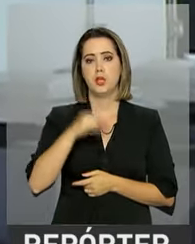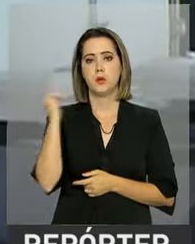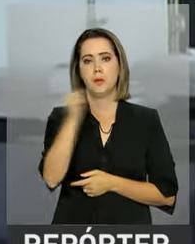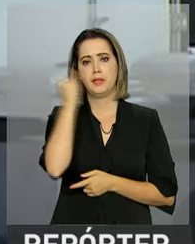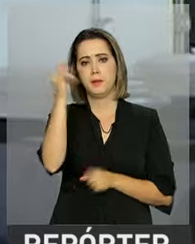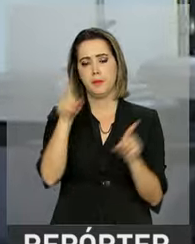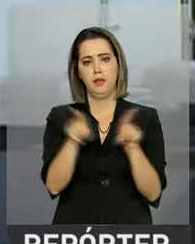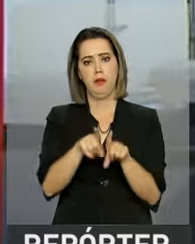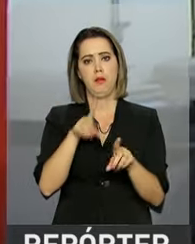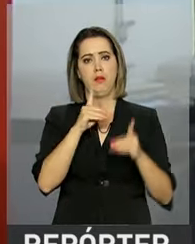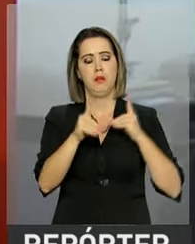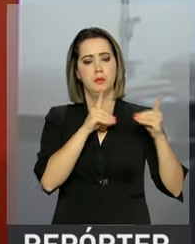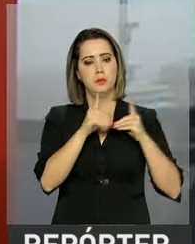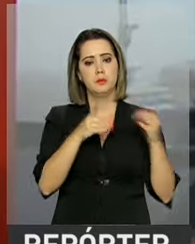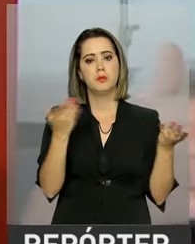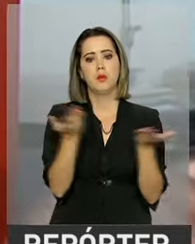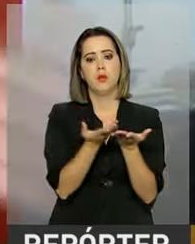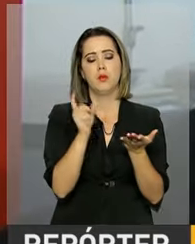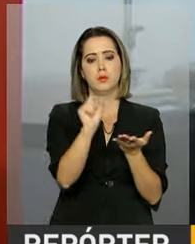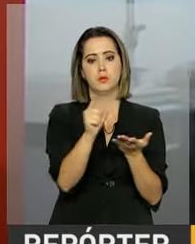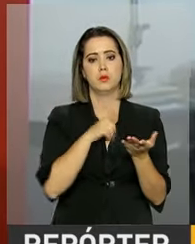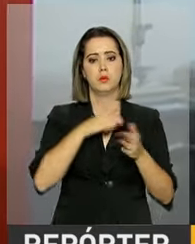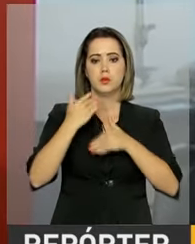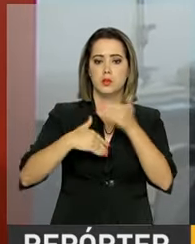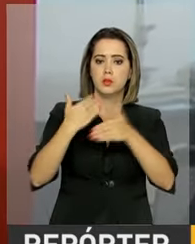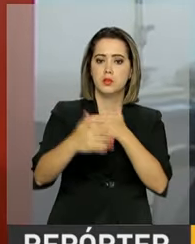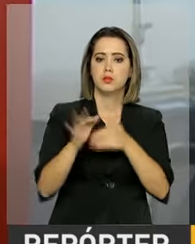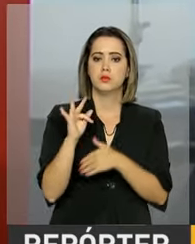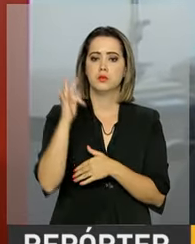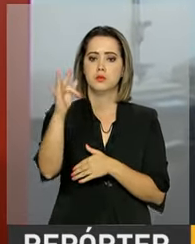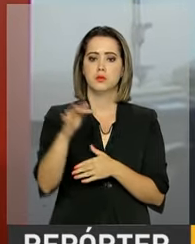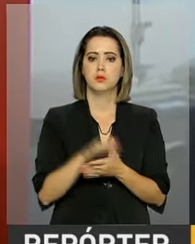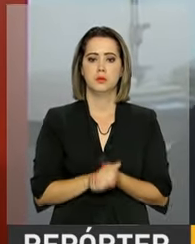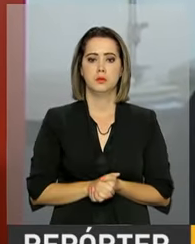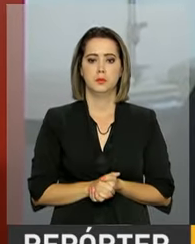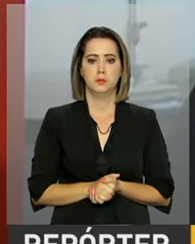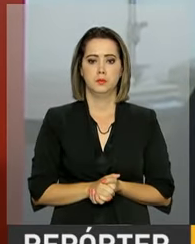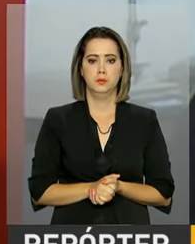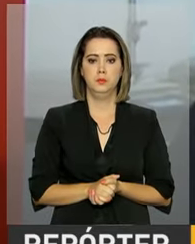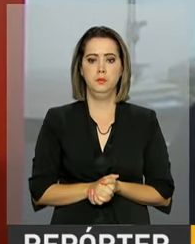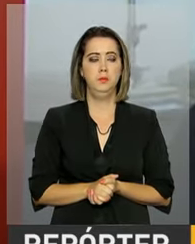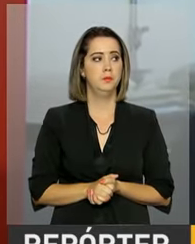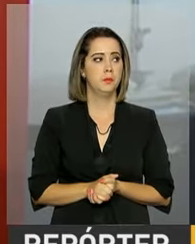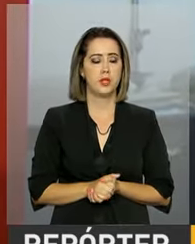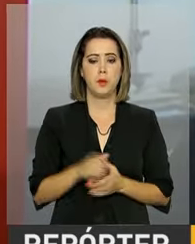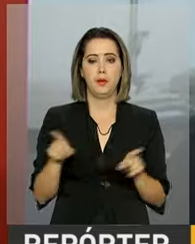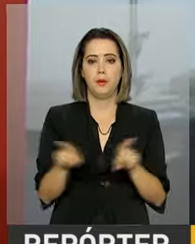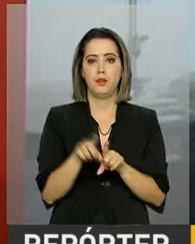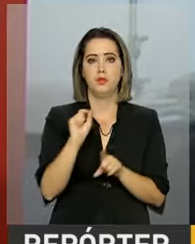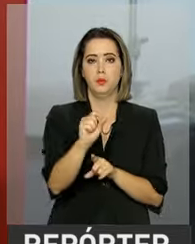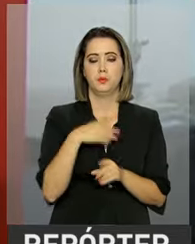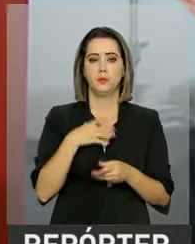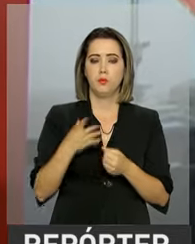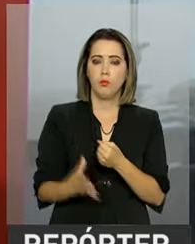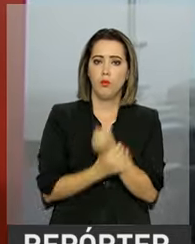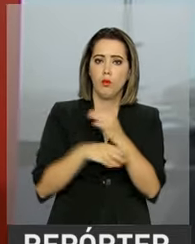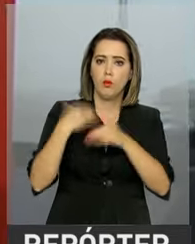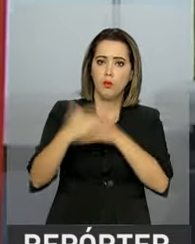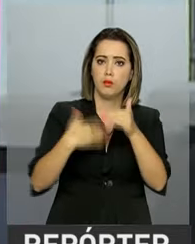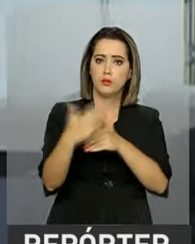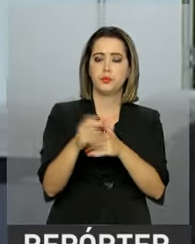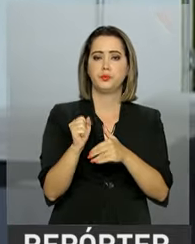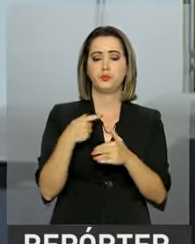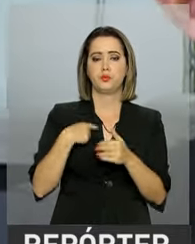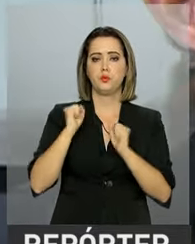afeta a vida das pessoas as gerações à frente né estamos discutindo um tema fundamental que é como garantir a sustentabilidade